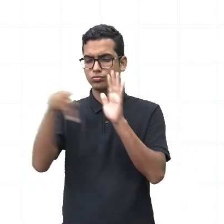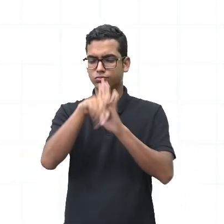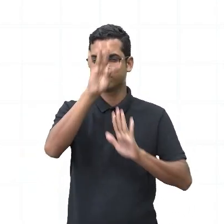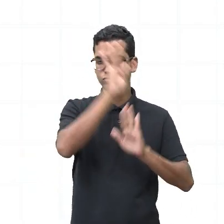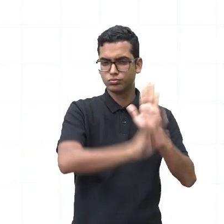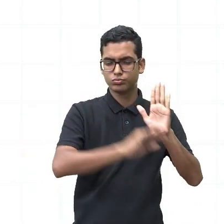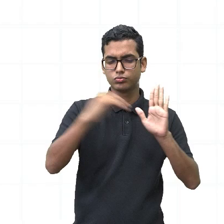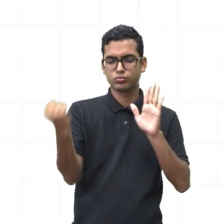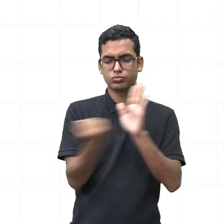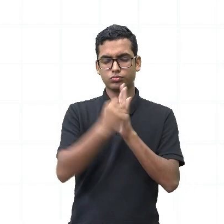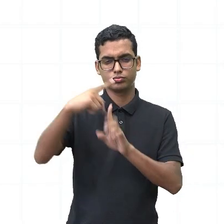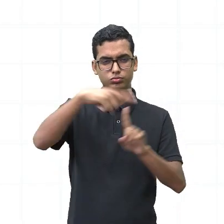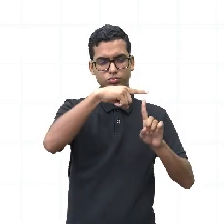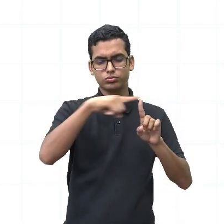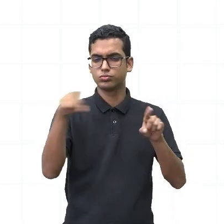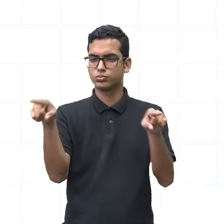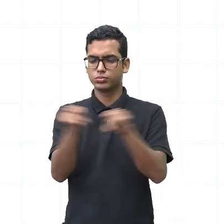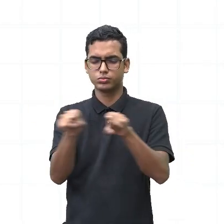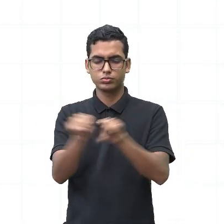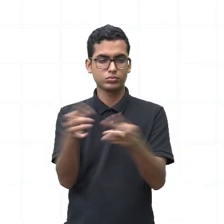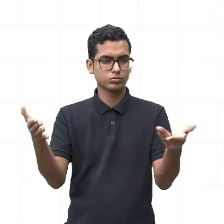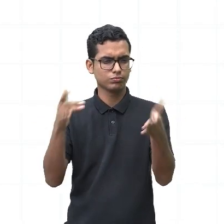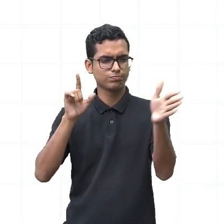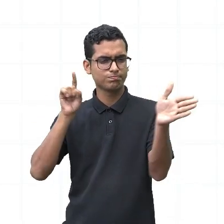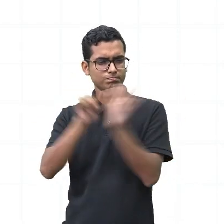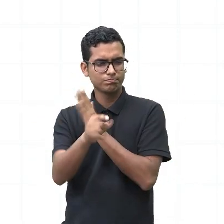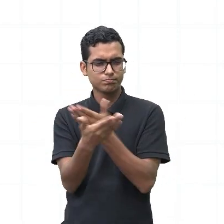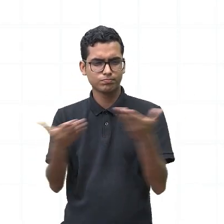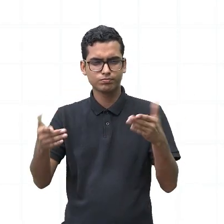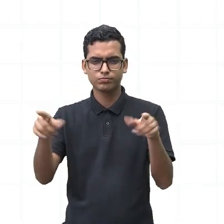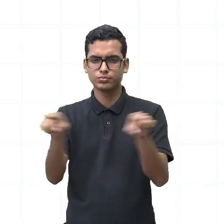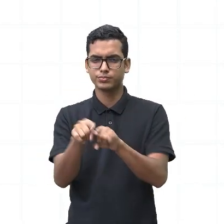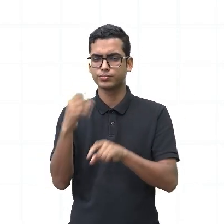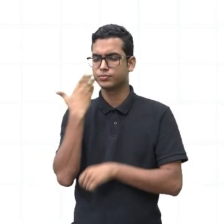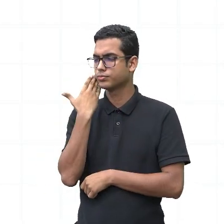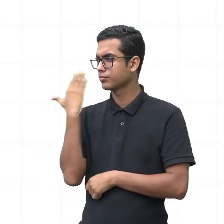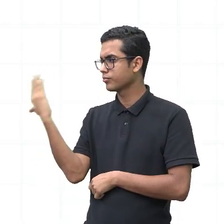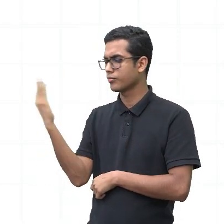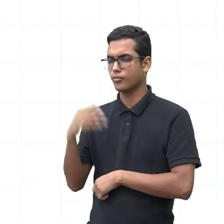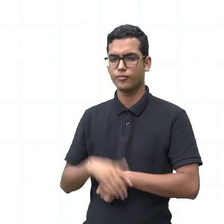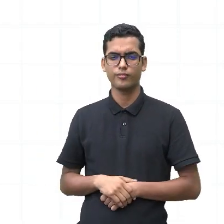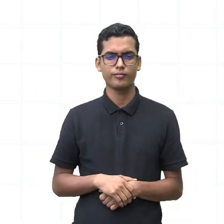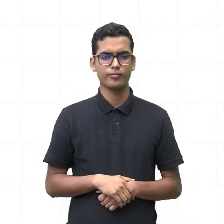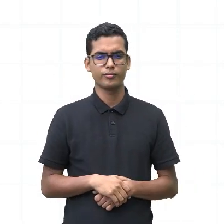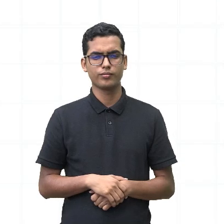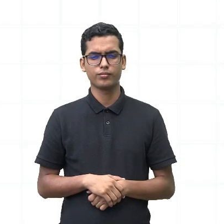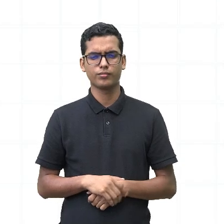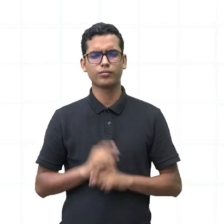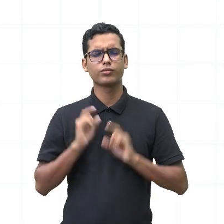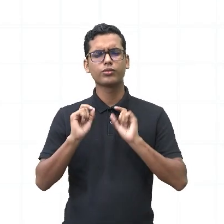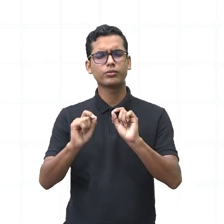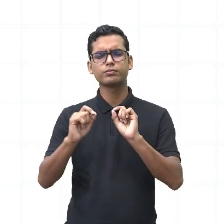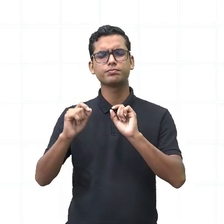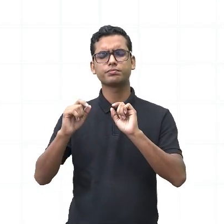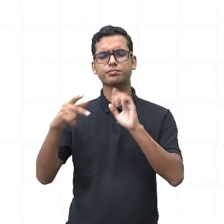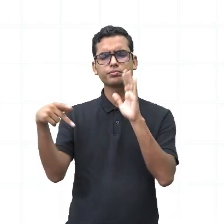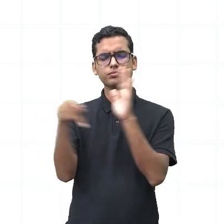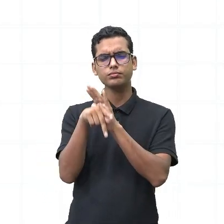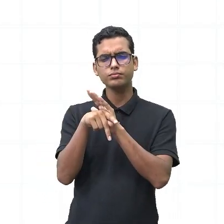uma pergunta. Vejam, qual é a pergunta? O que é a síndrome do colapso das